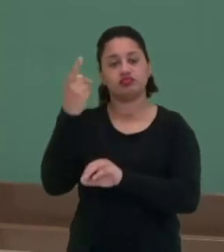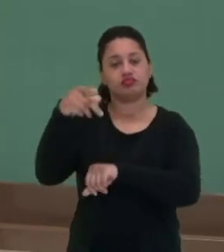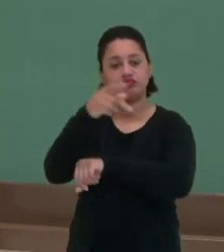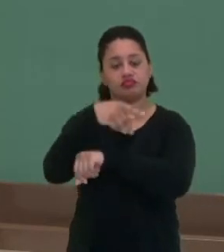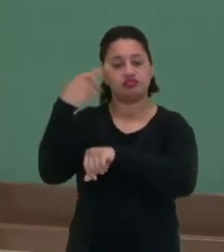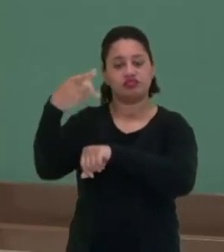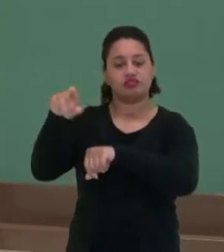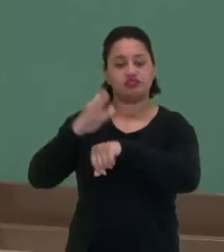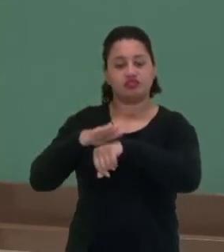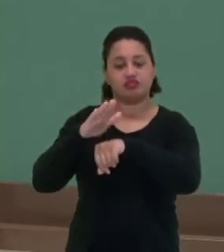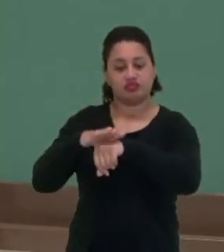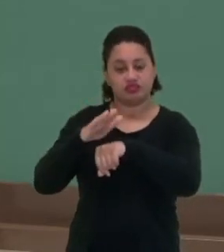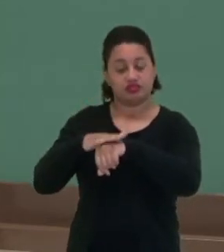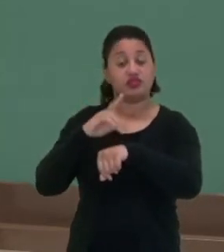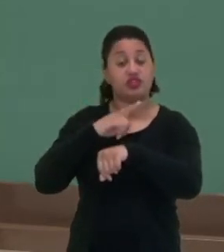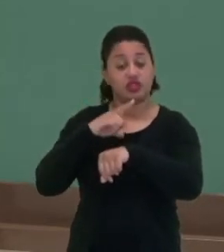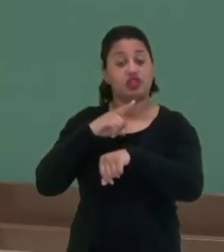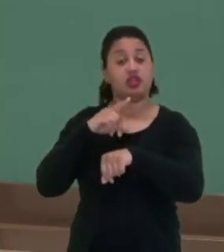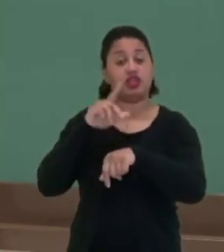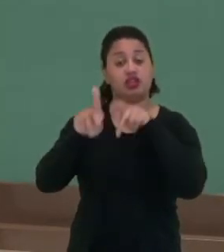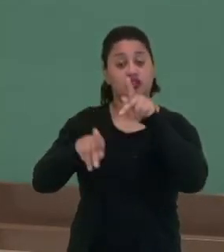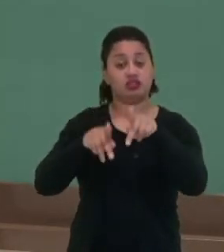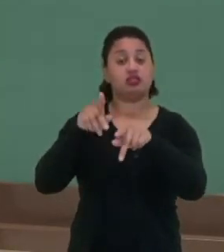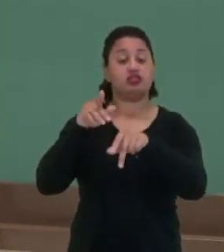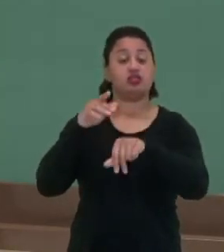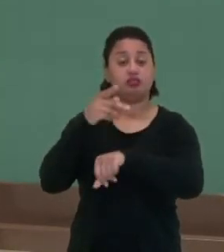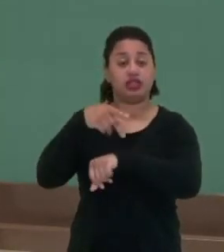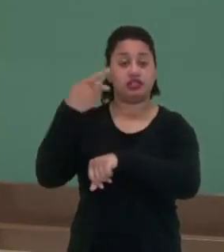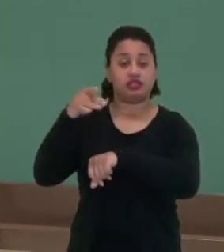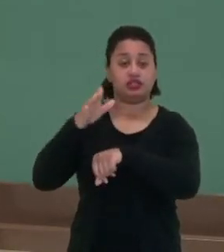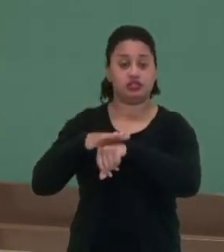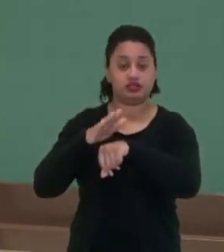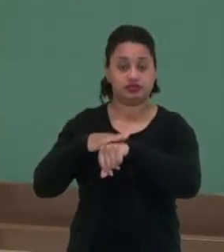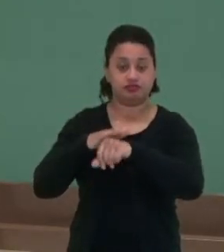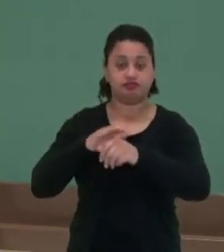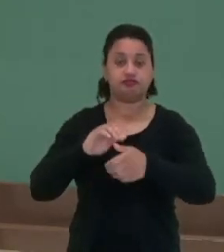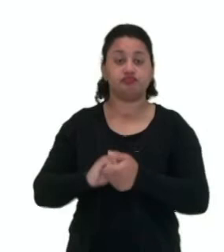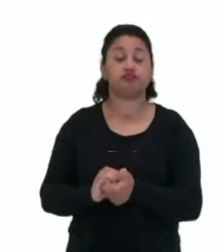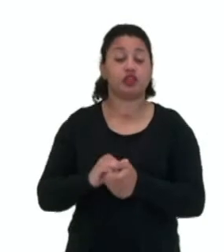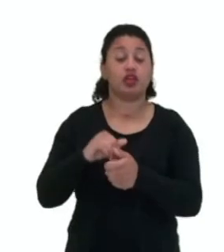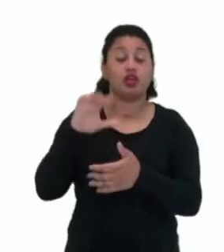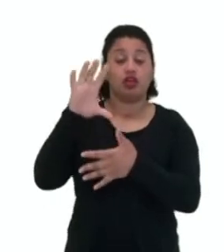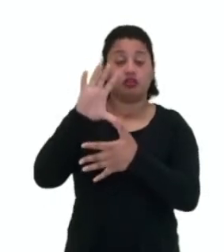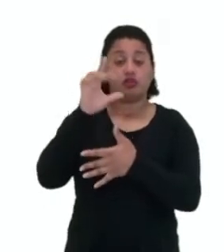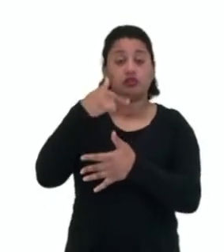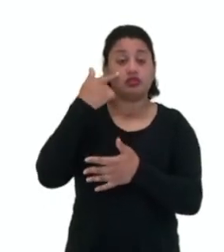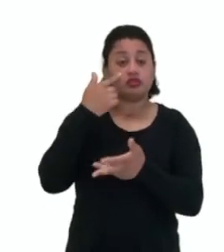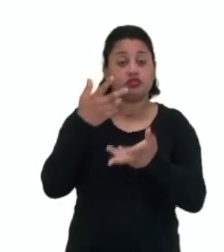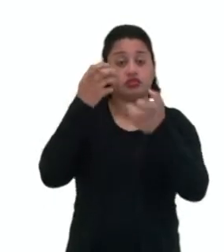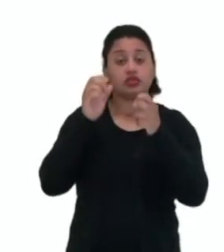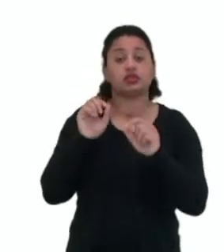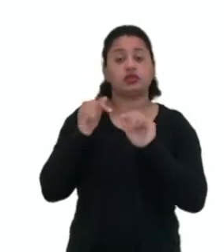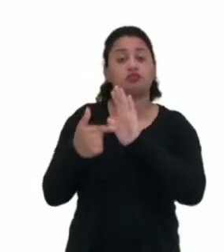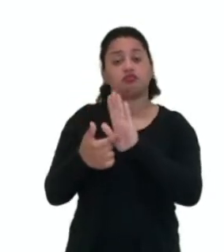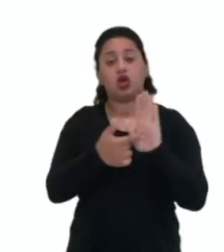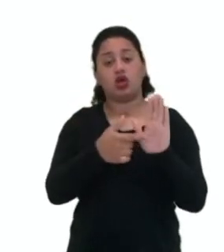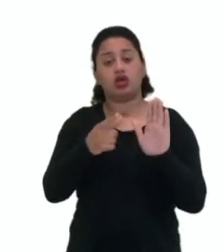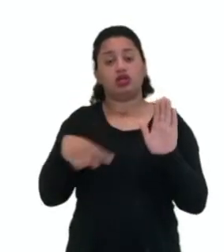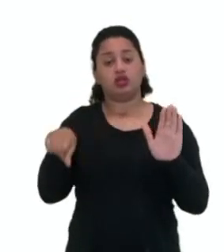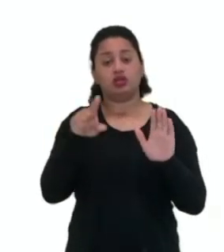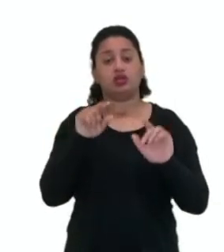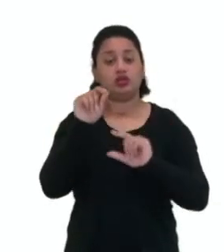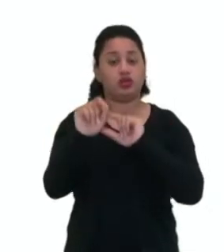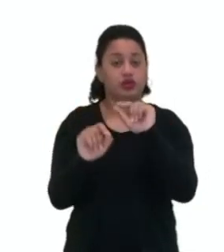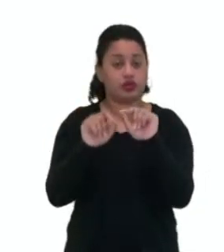tornar uma nação com território. O mapa que você vai ver do lado direito da sua tela mostra justamente para você ali